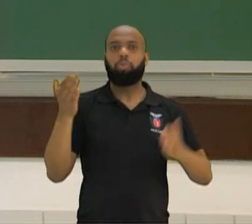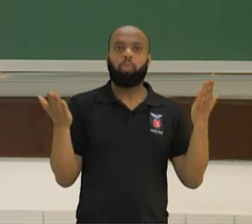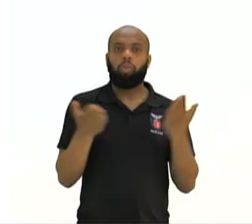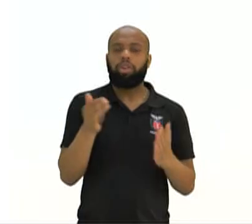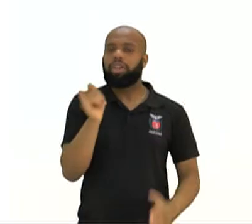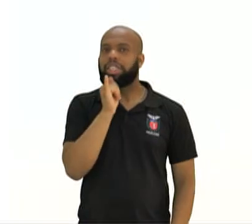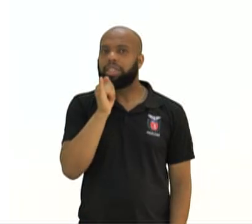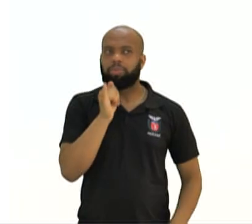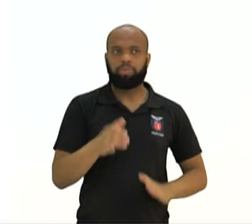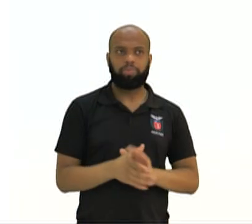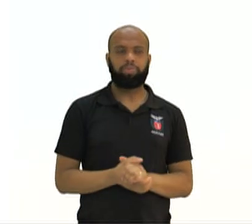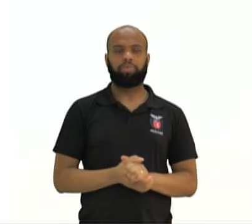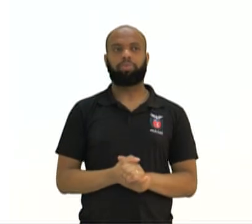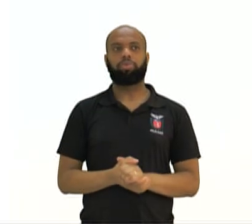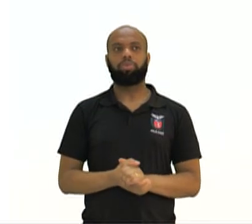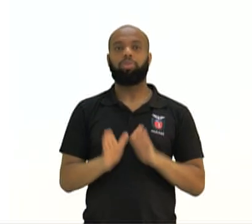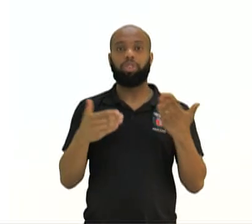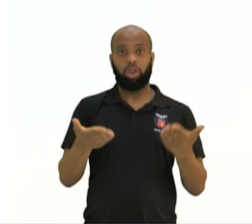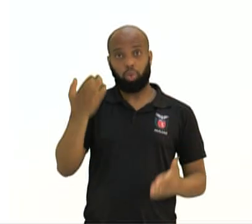aqui.